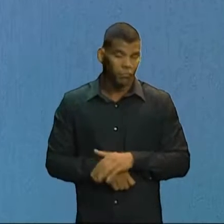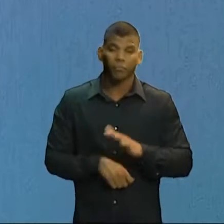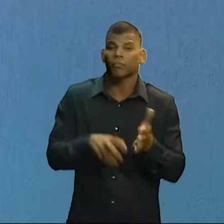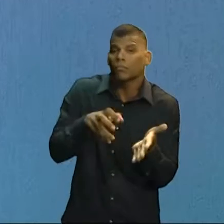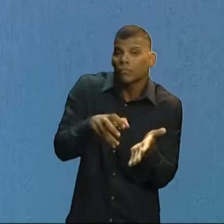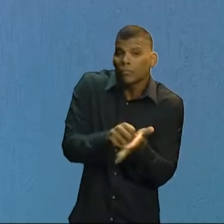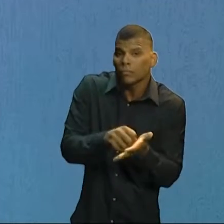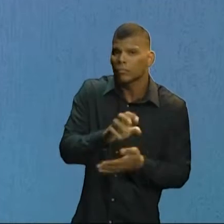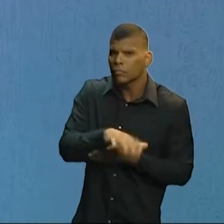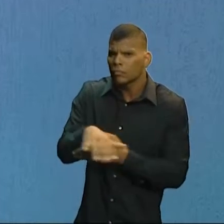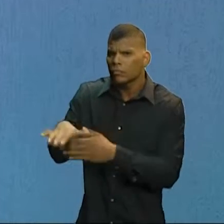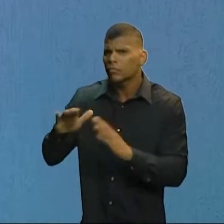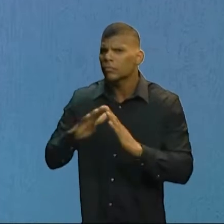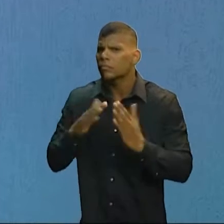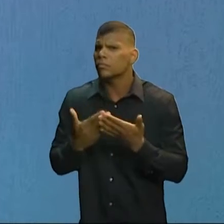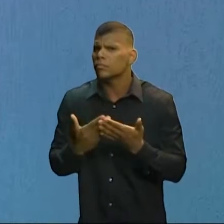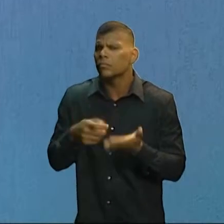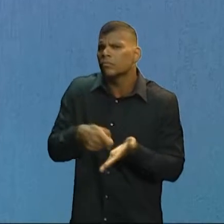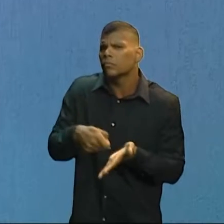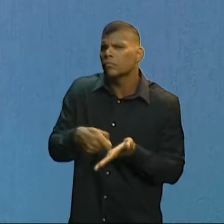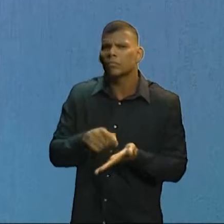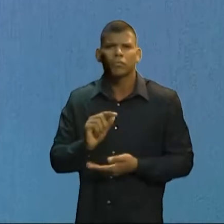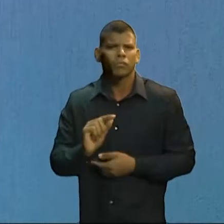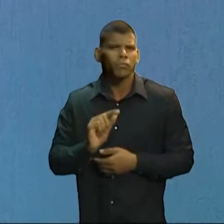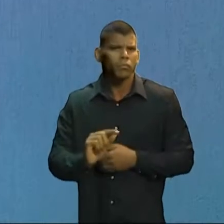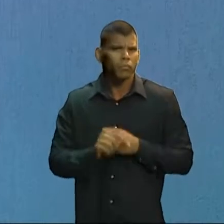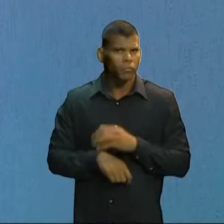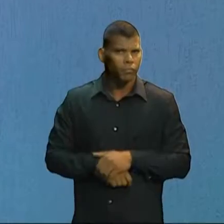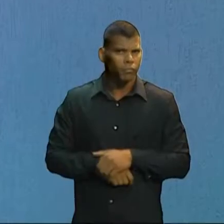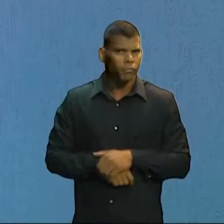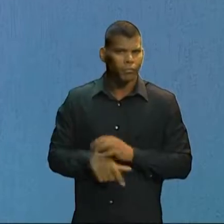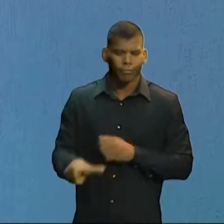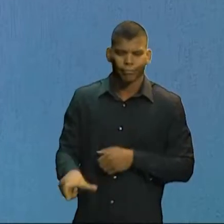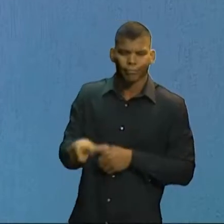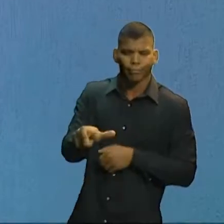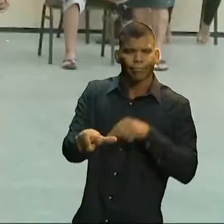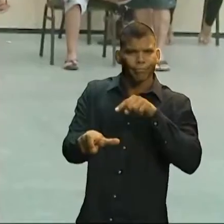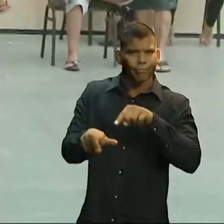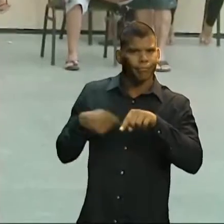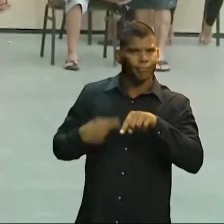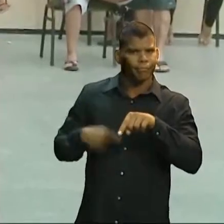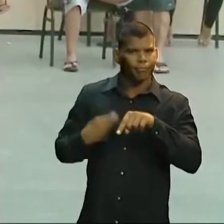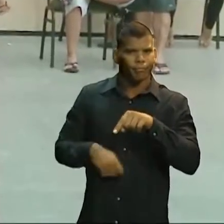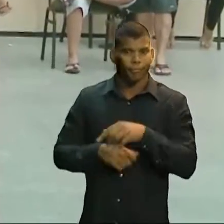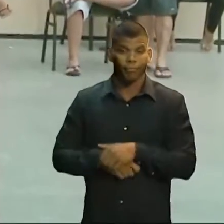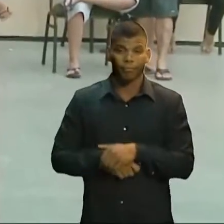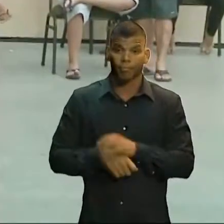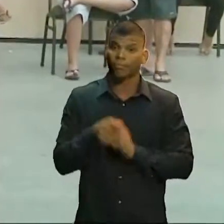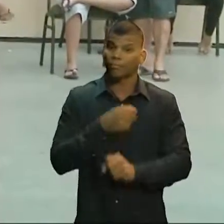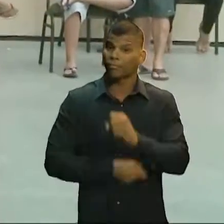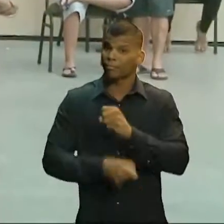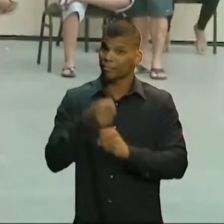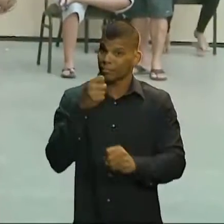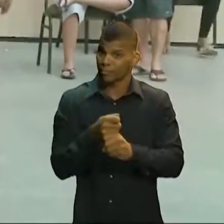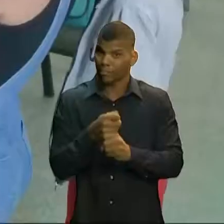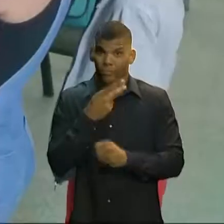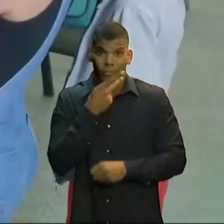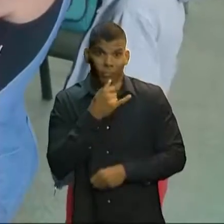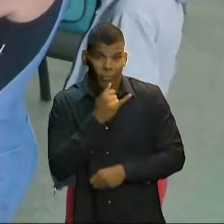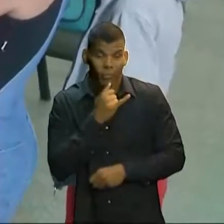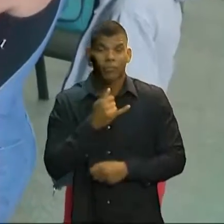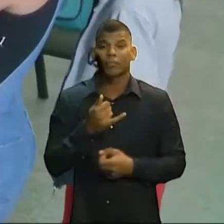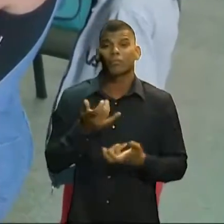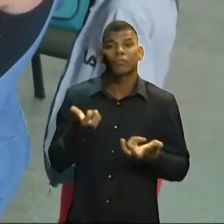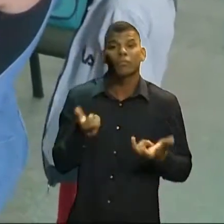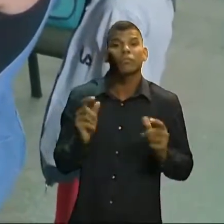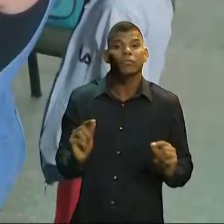na escola, é obrigatório apresentar o cartão de vacina em dia. Desde o ano passado, muitos pais esperam pela